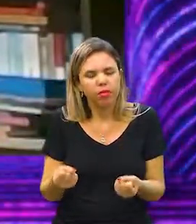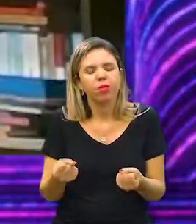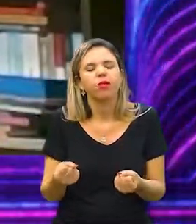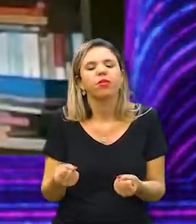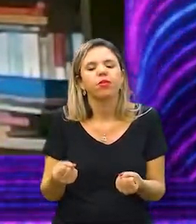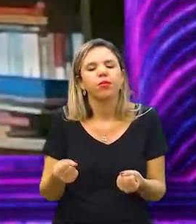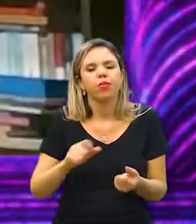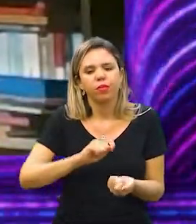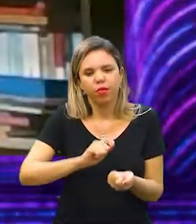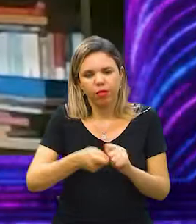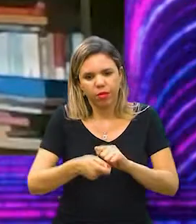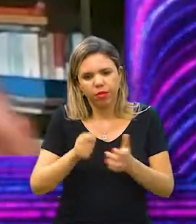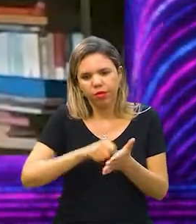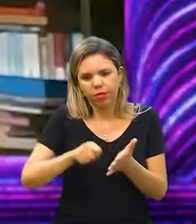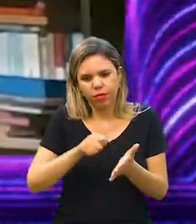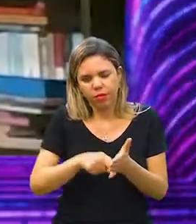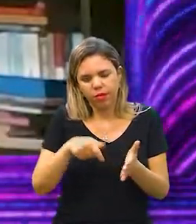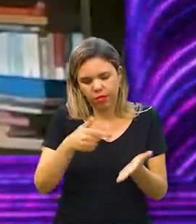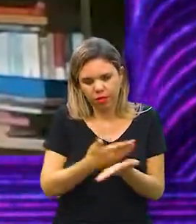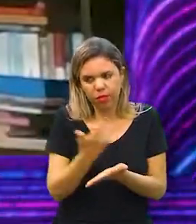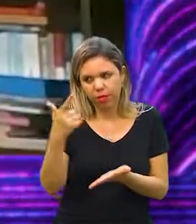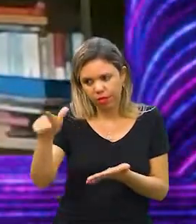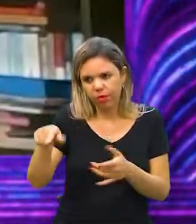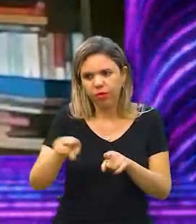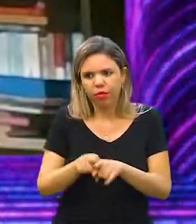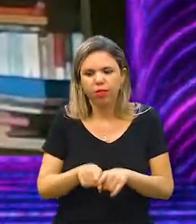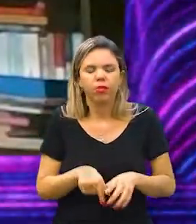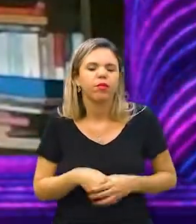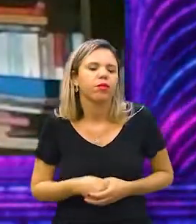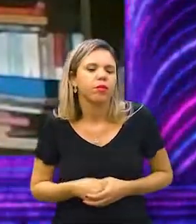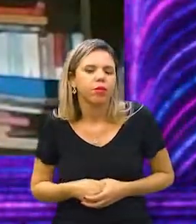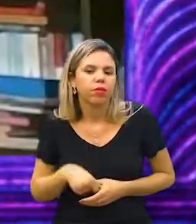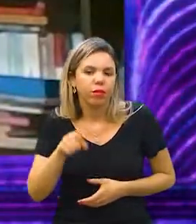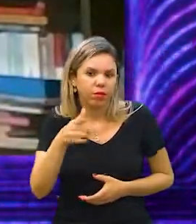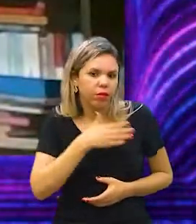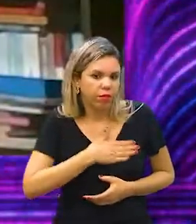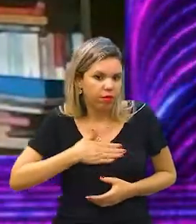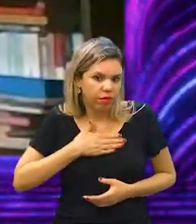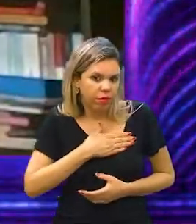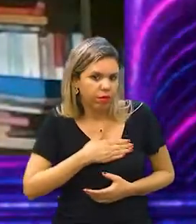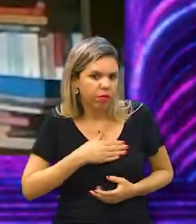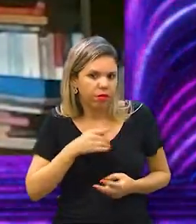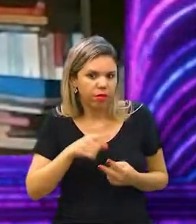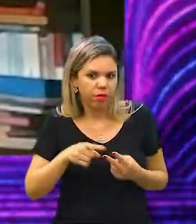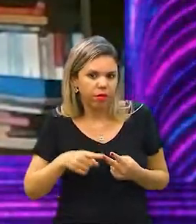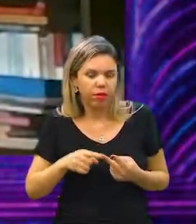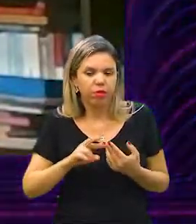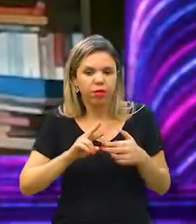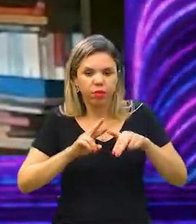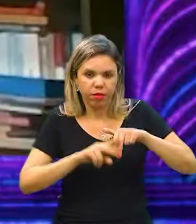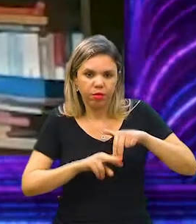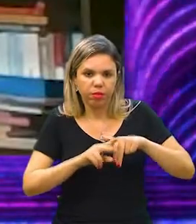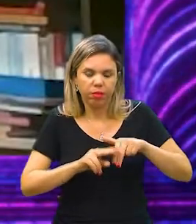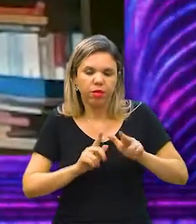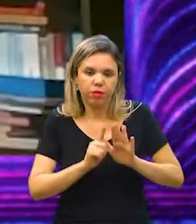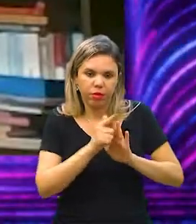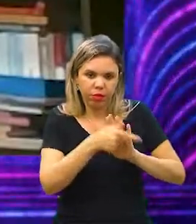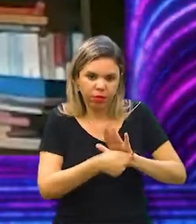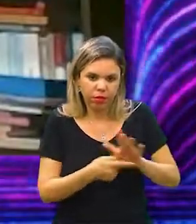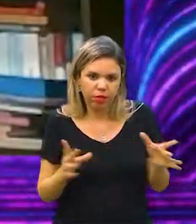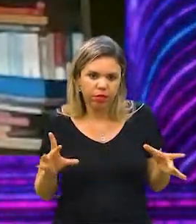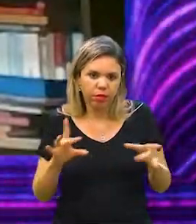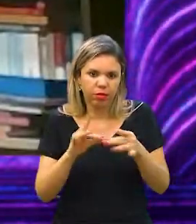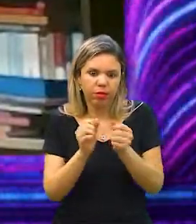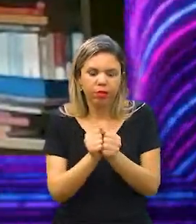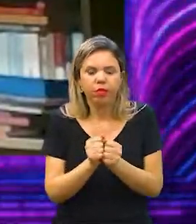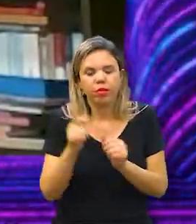adotei isso para minha escrita, não só nesse livro, mas nos outros. E aí, se você gosta de dois gêneros, você pode unir os dois em um